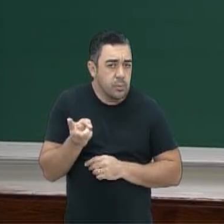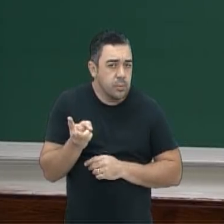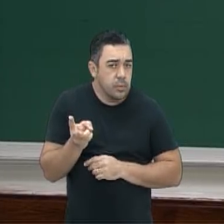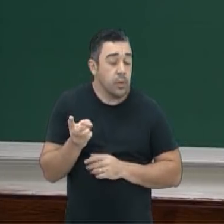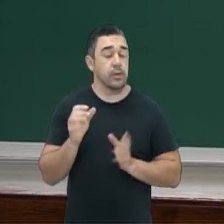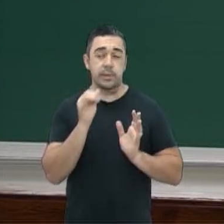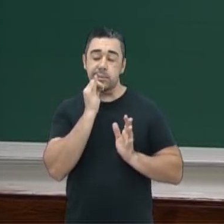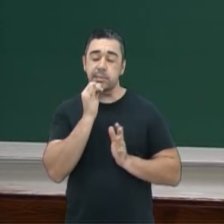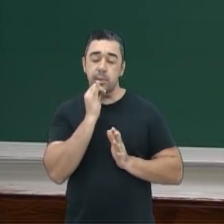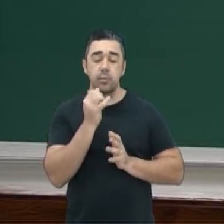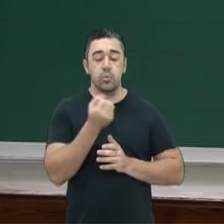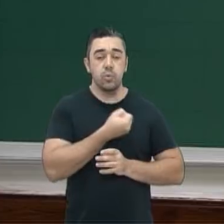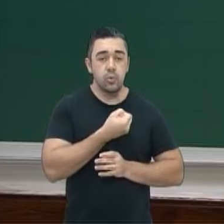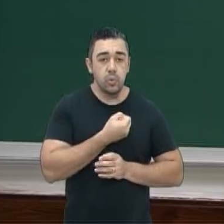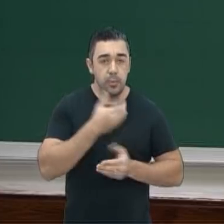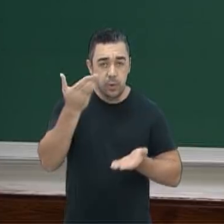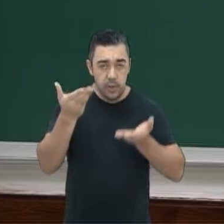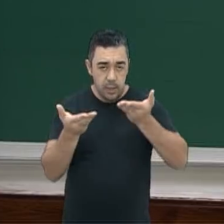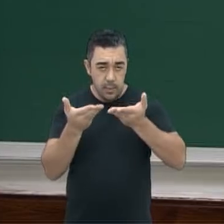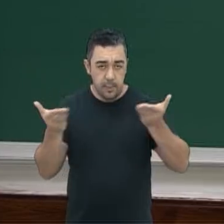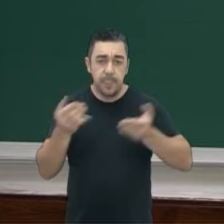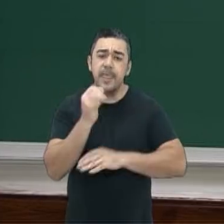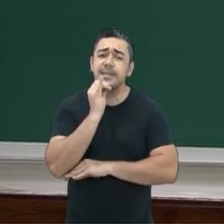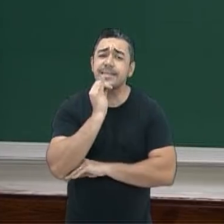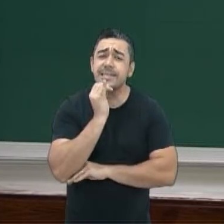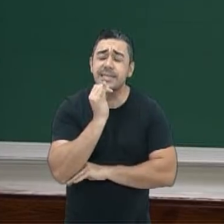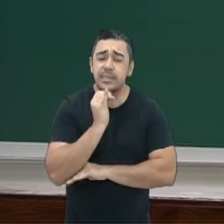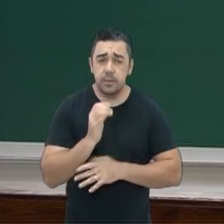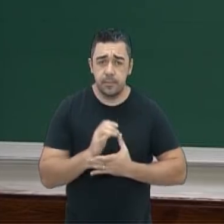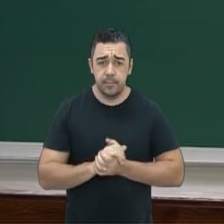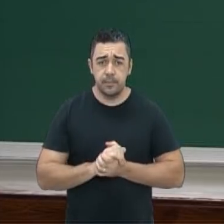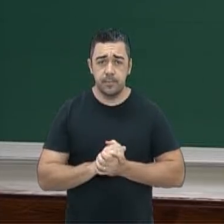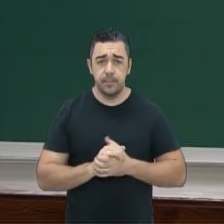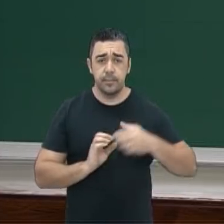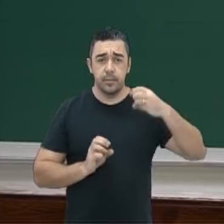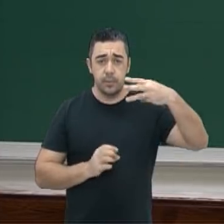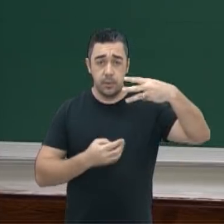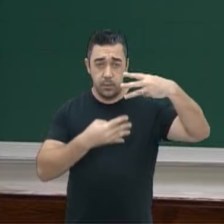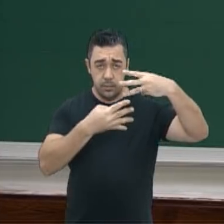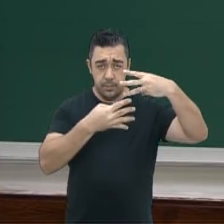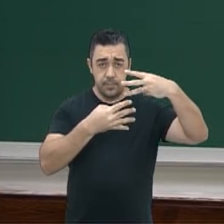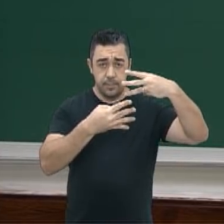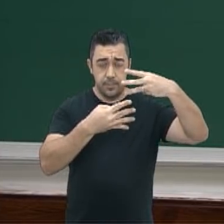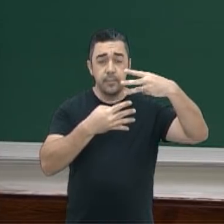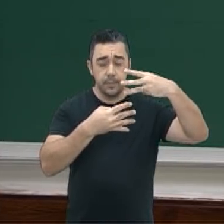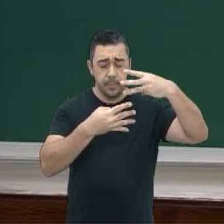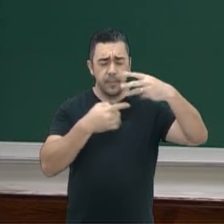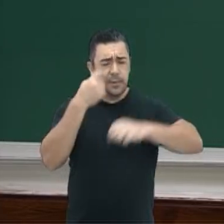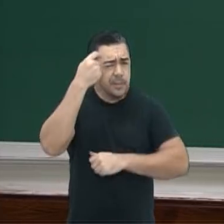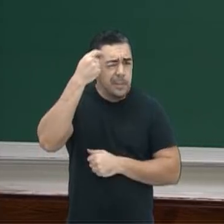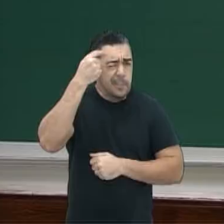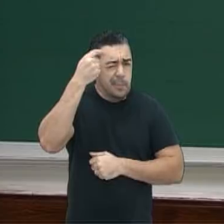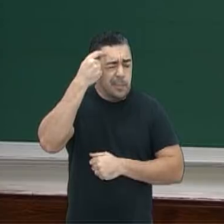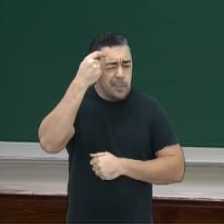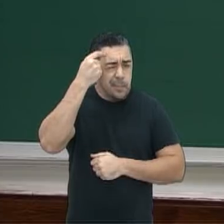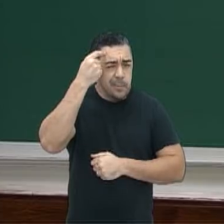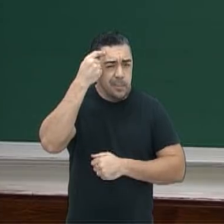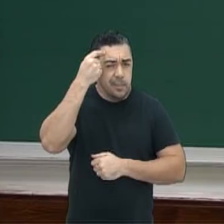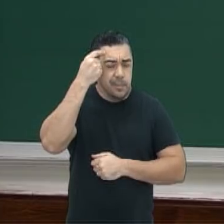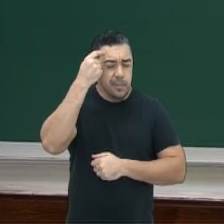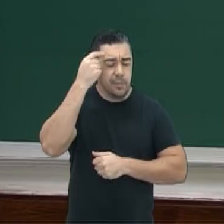números equivalentes. Então, por exemplo, aqui, ó, 3/4. Se eu pensar no método